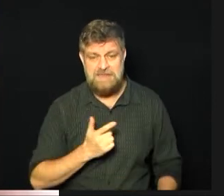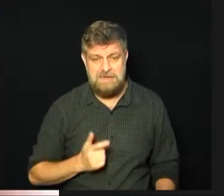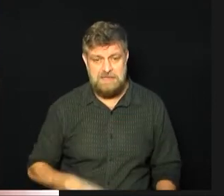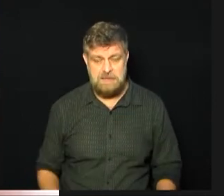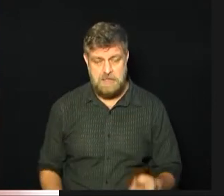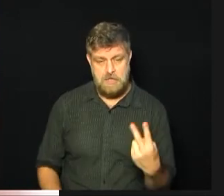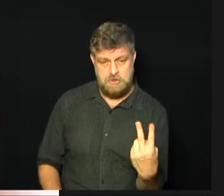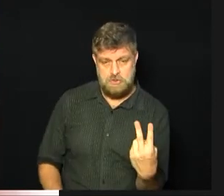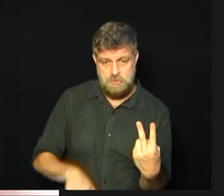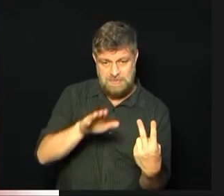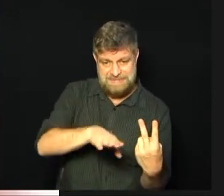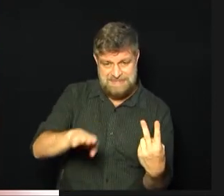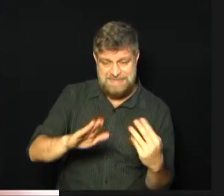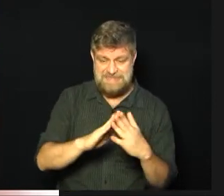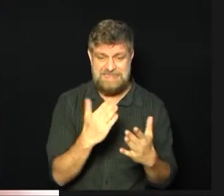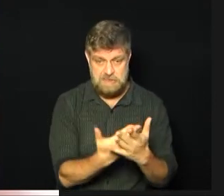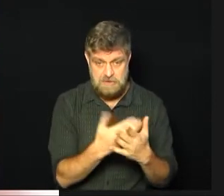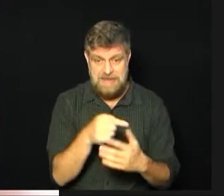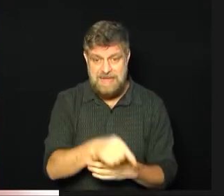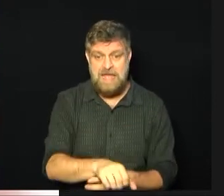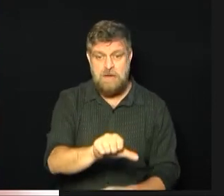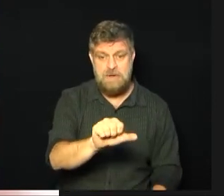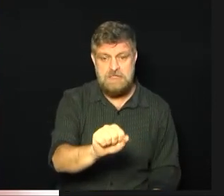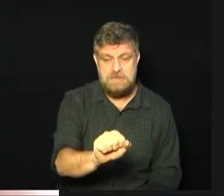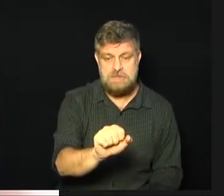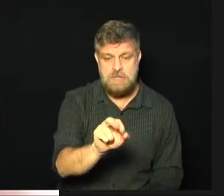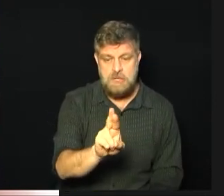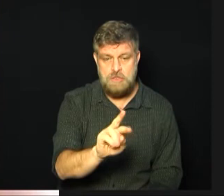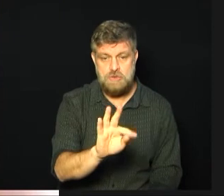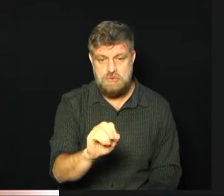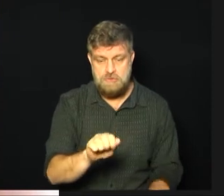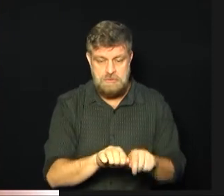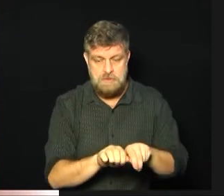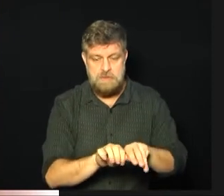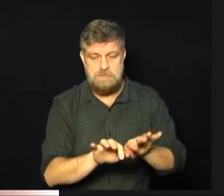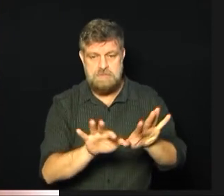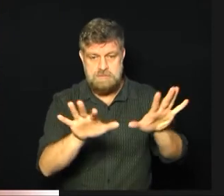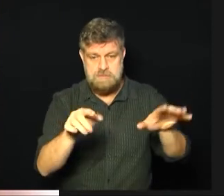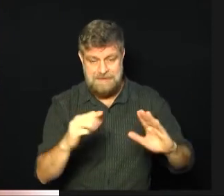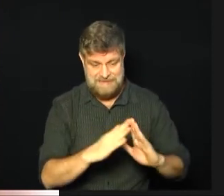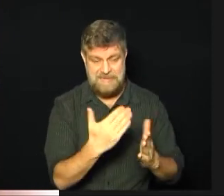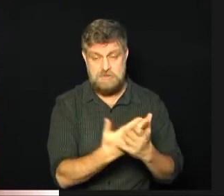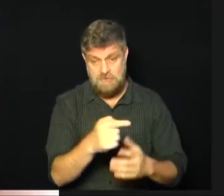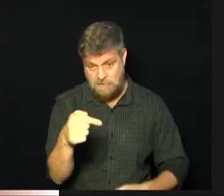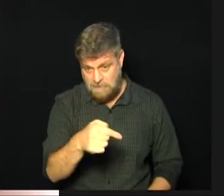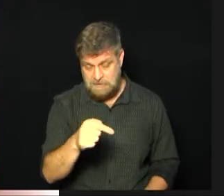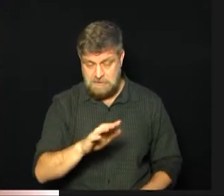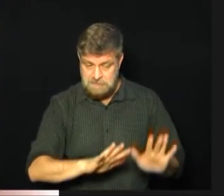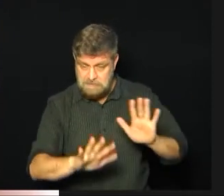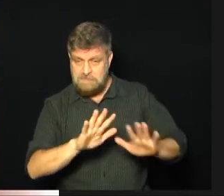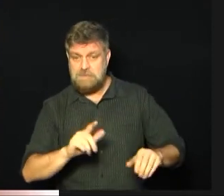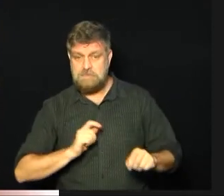menos 2 casos na mesma escola, né? Então significa que está tendo transmissão dentro da escola. Então as escolas